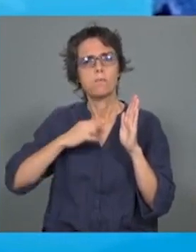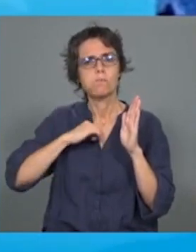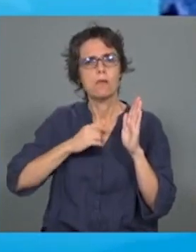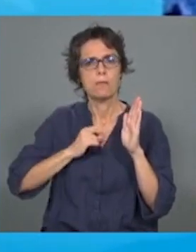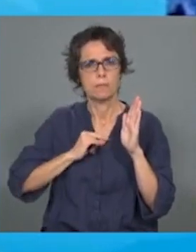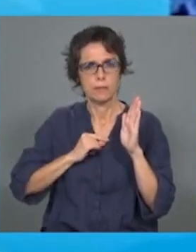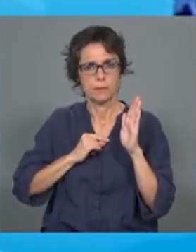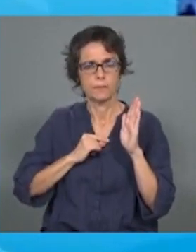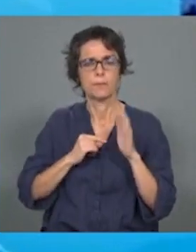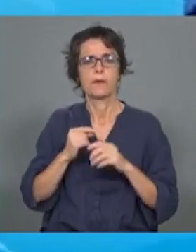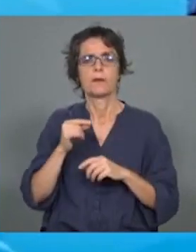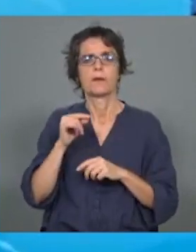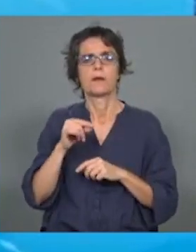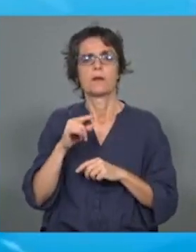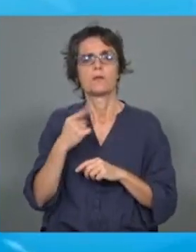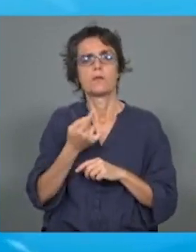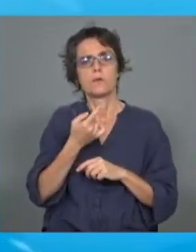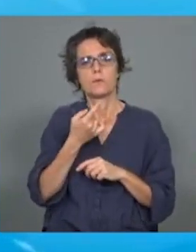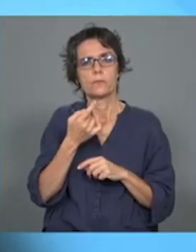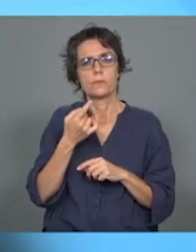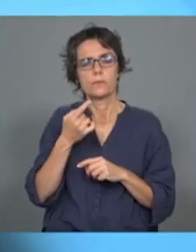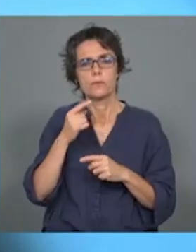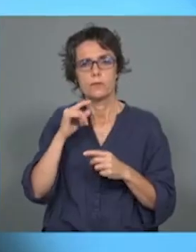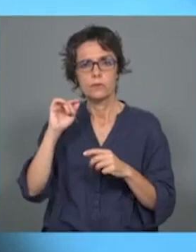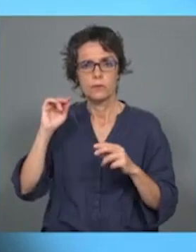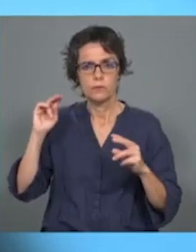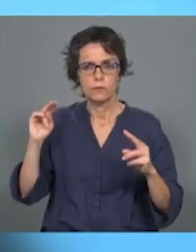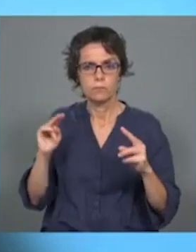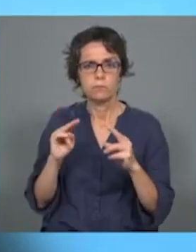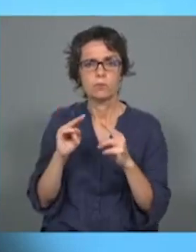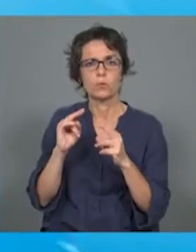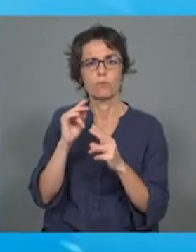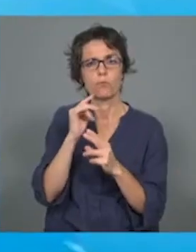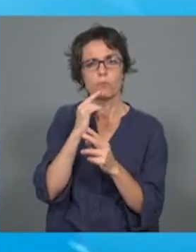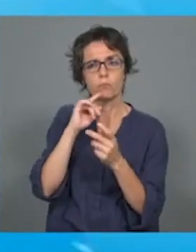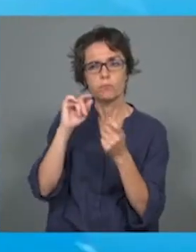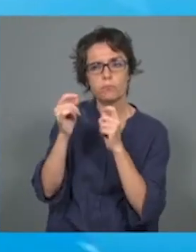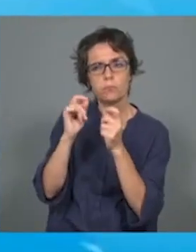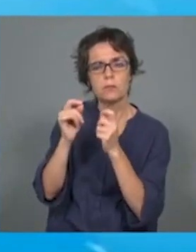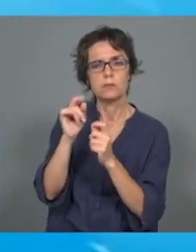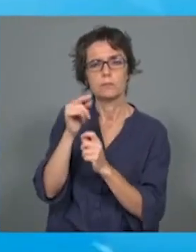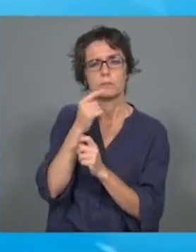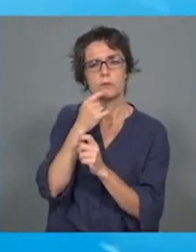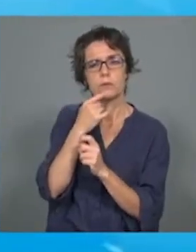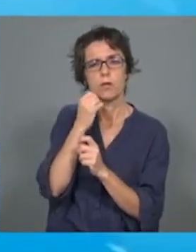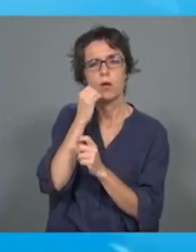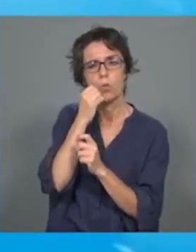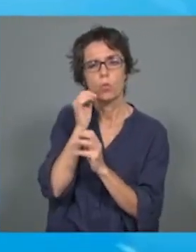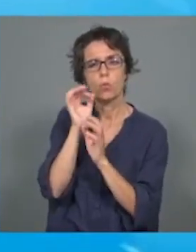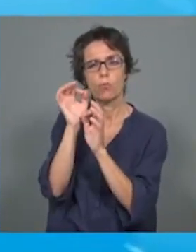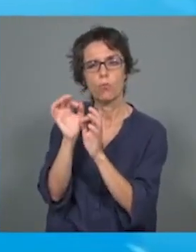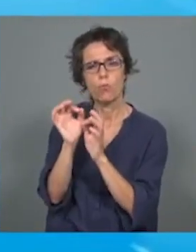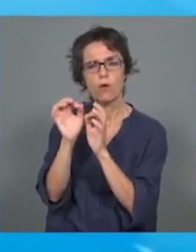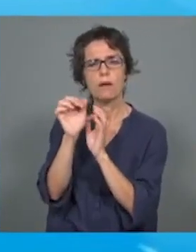sabemos, e isso é o que nós vamos tentar perceber neste encontro, neste colóquio, até que ponto a dor é tratável ou não, mesmo a